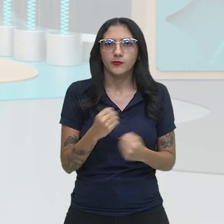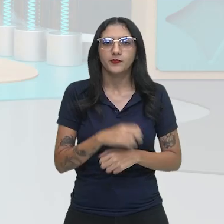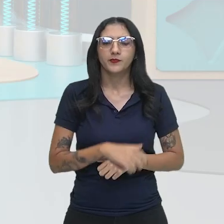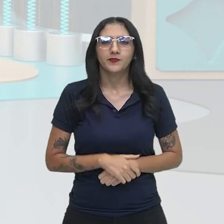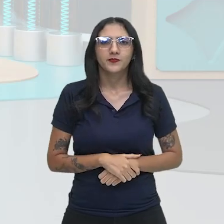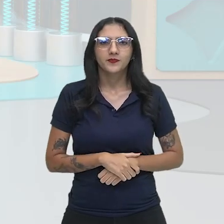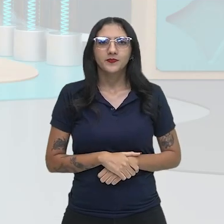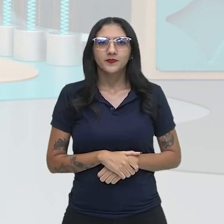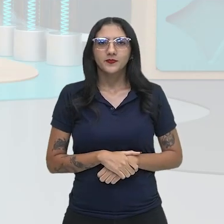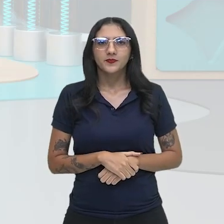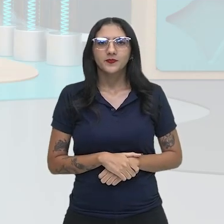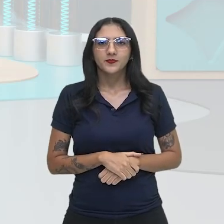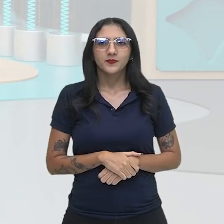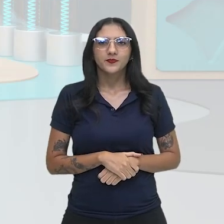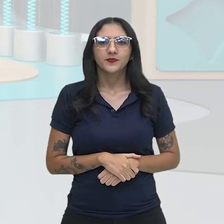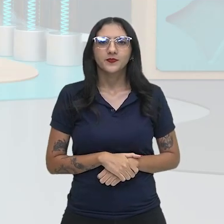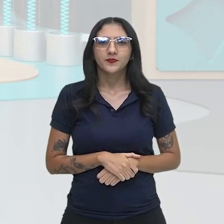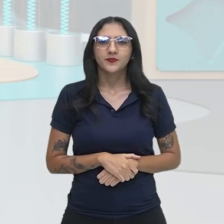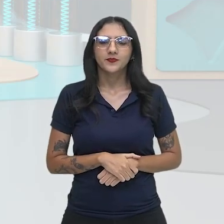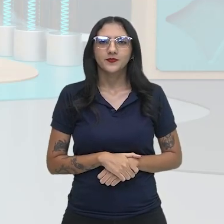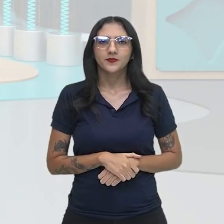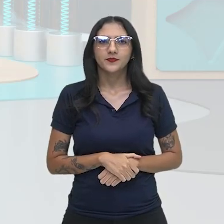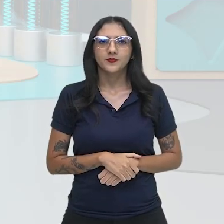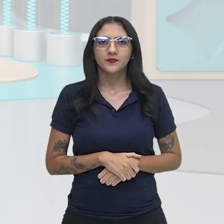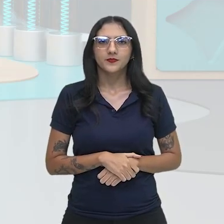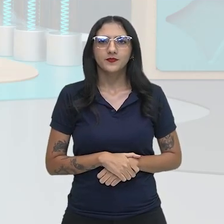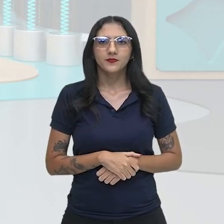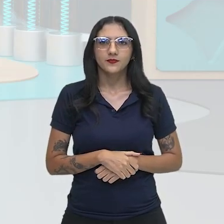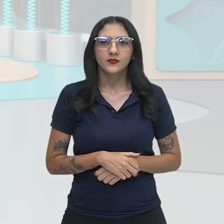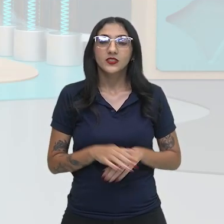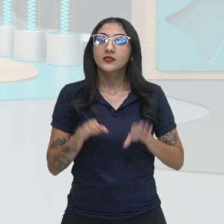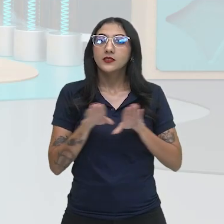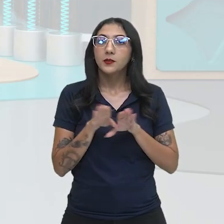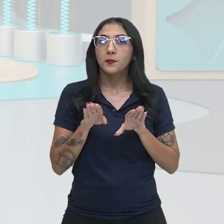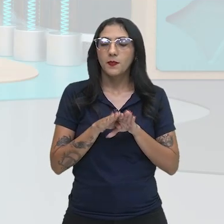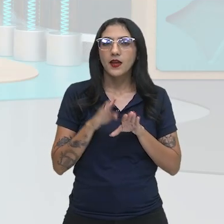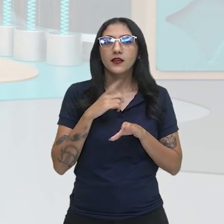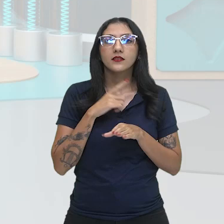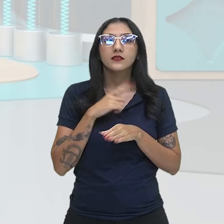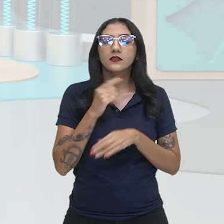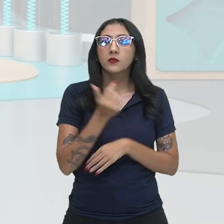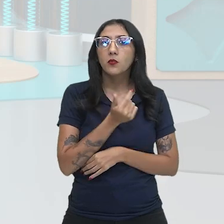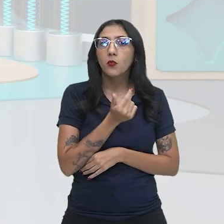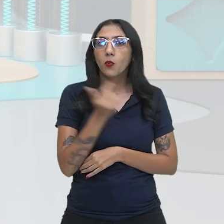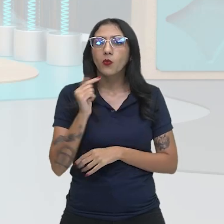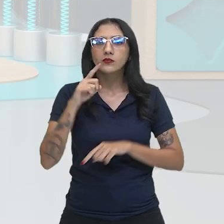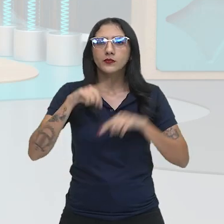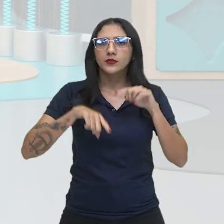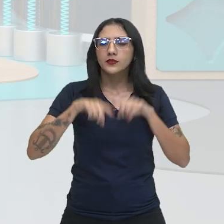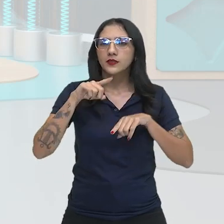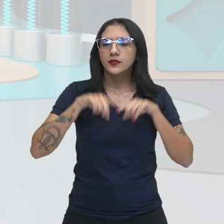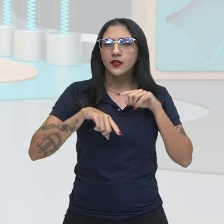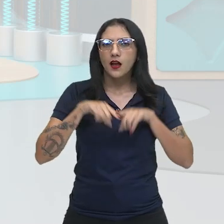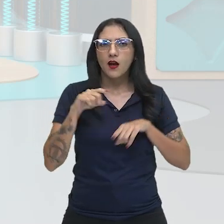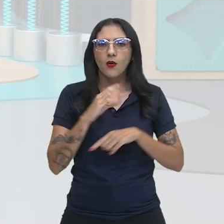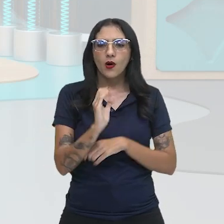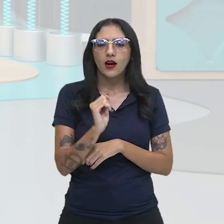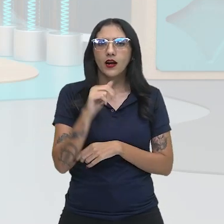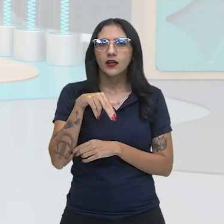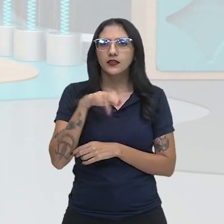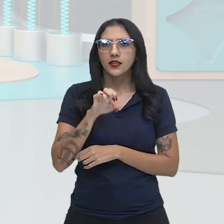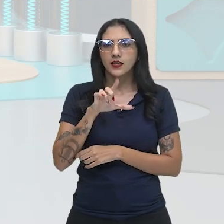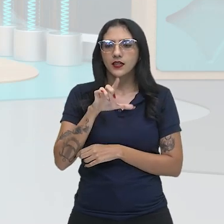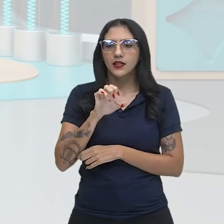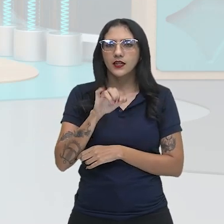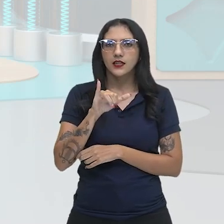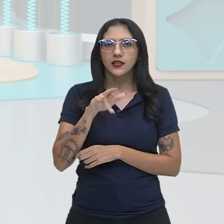tá bom? Prosseguindo, nós temos aí caneleiras, é um dos equipamentos favoritos